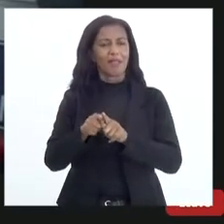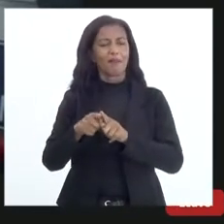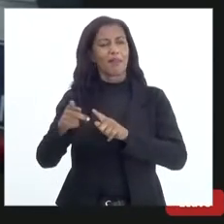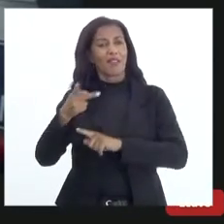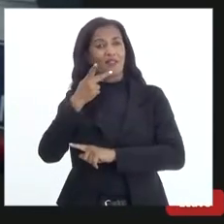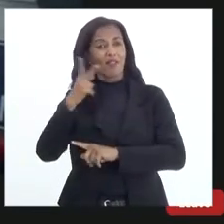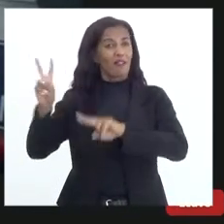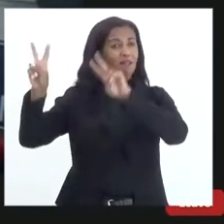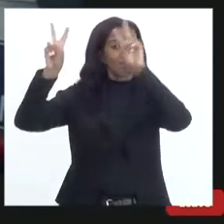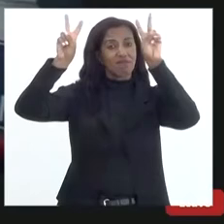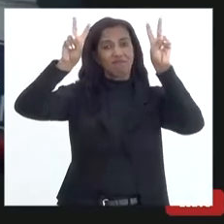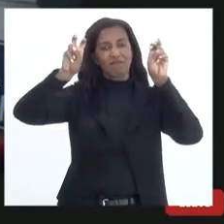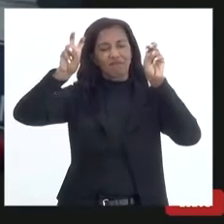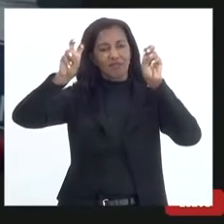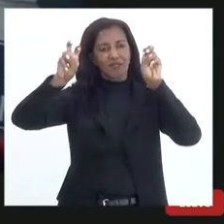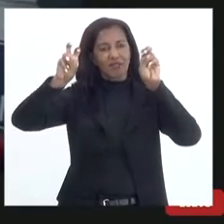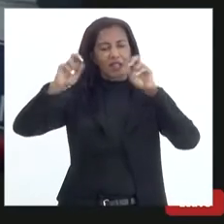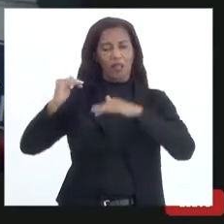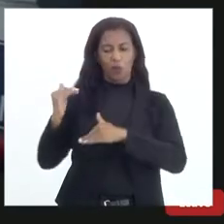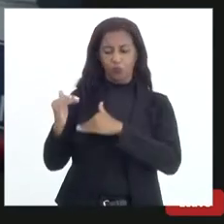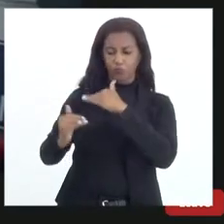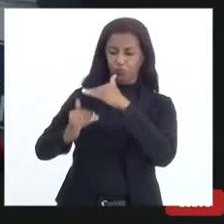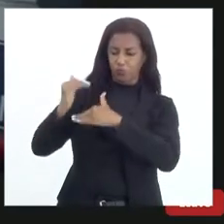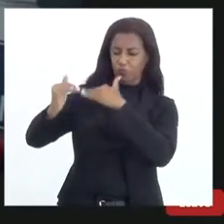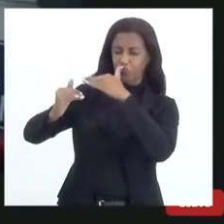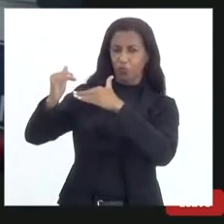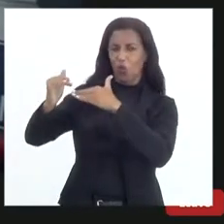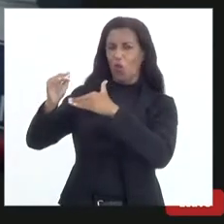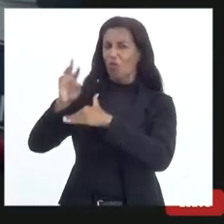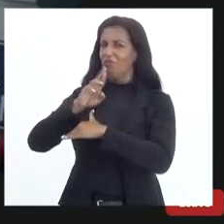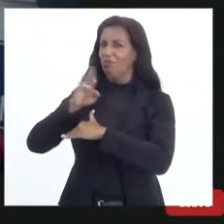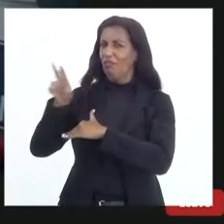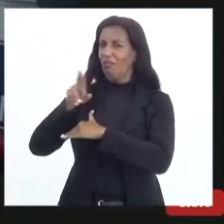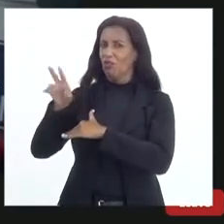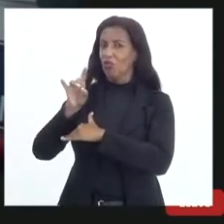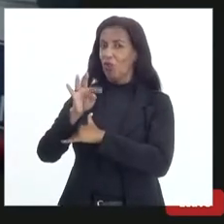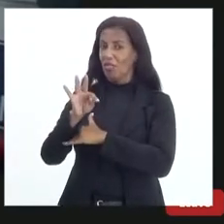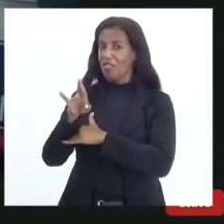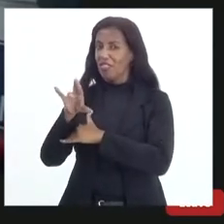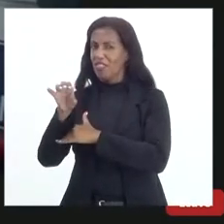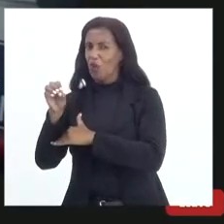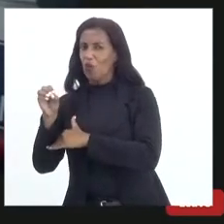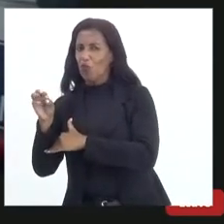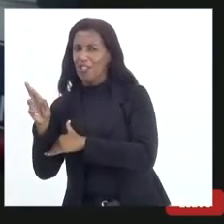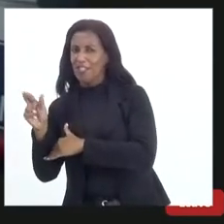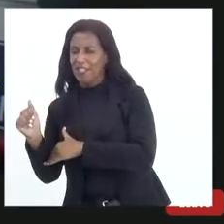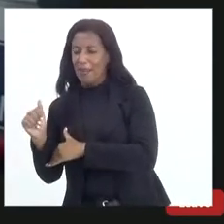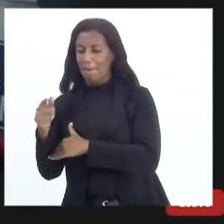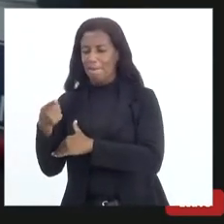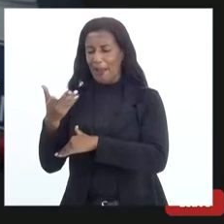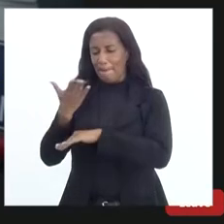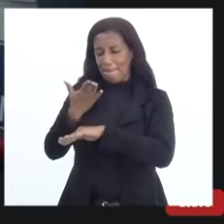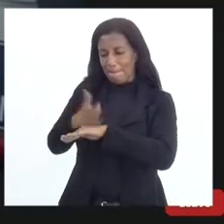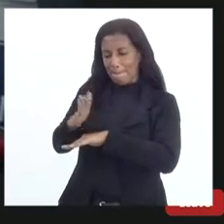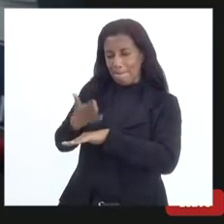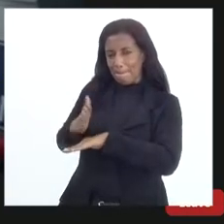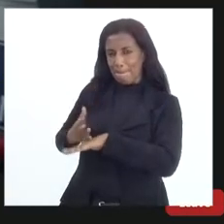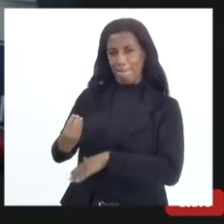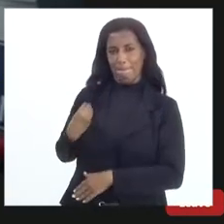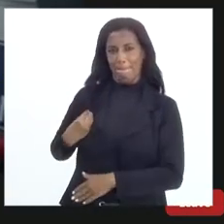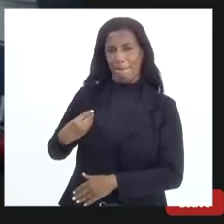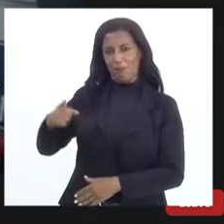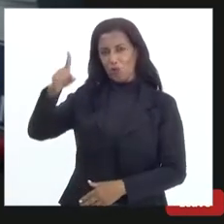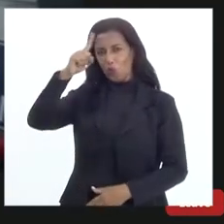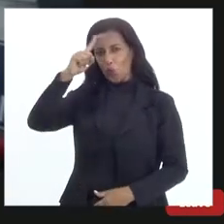tema, né? A construir não só teorias, mas surgir a partir da prática, do cotidiano,